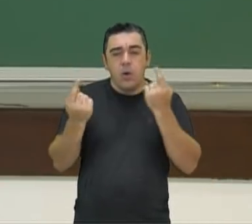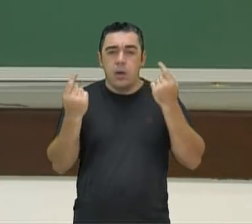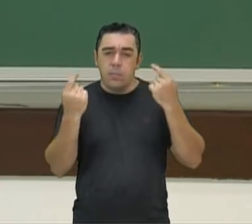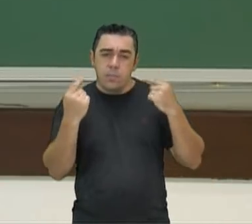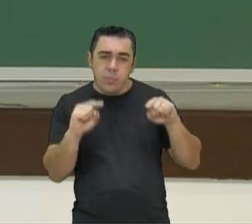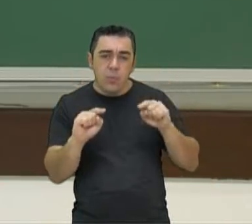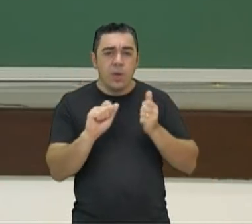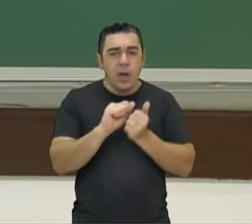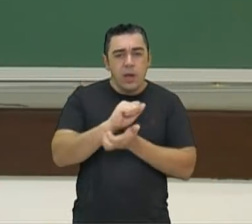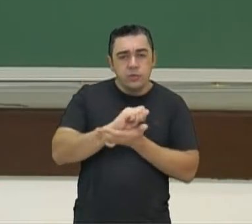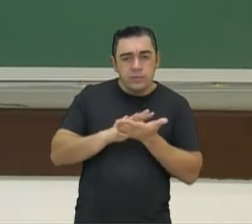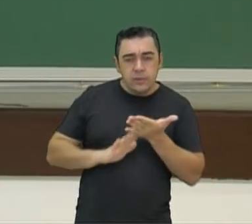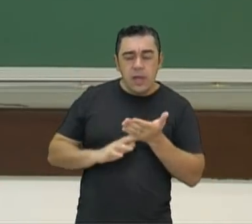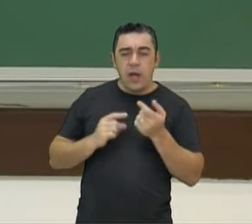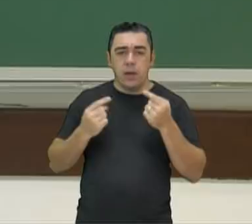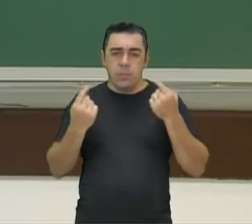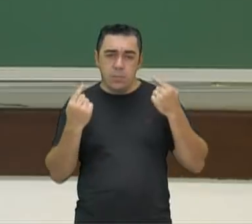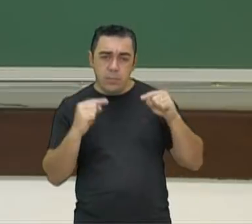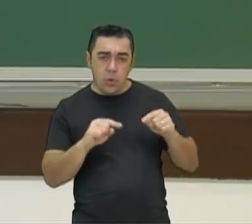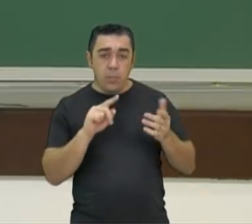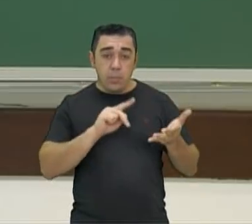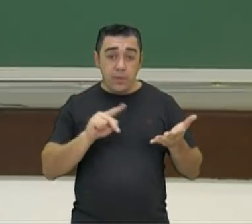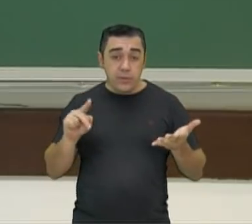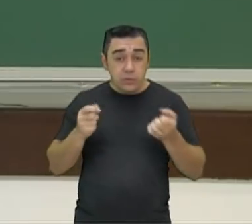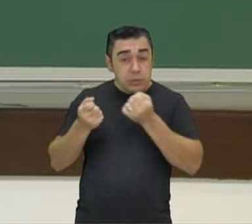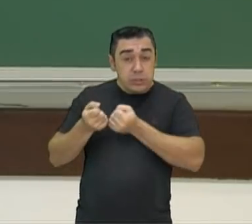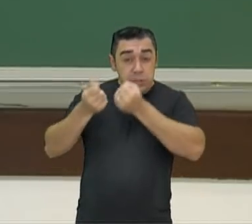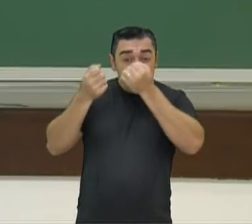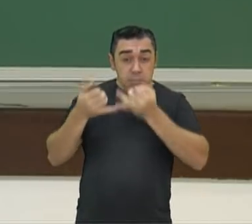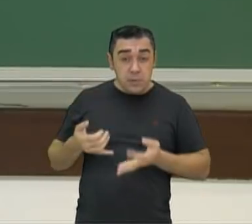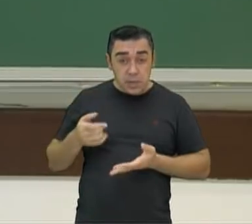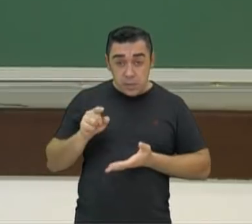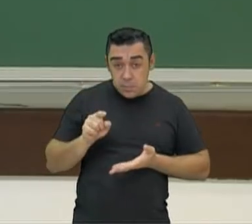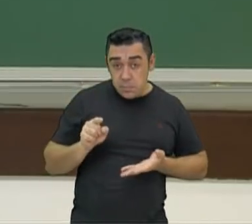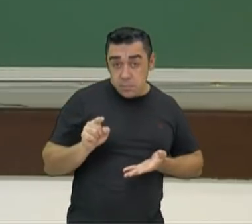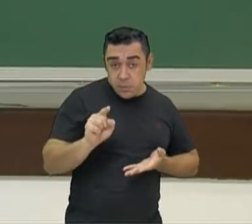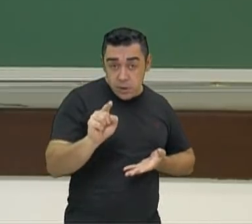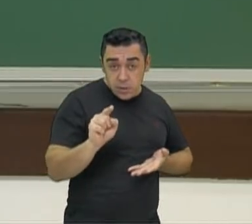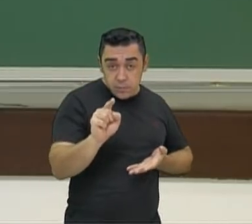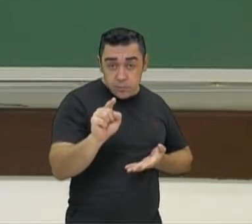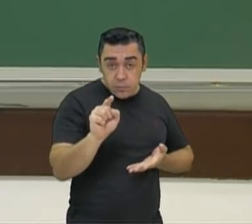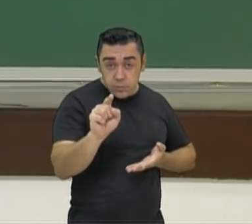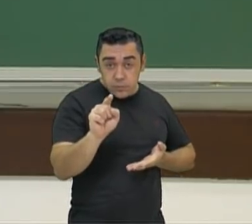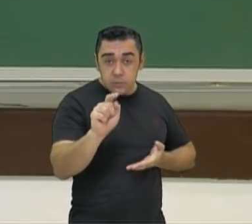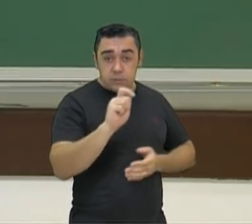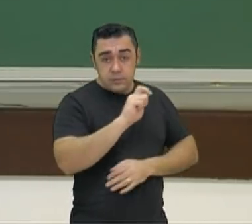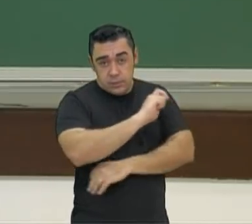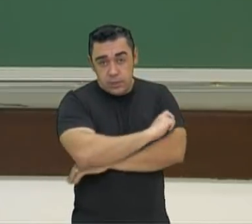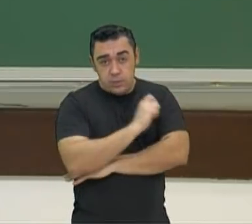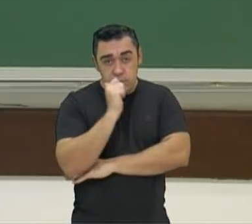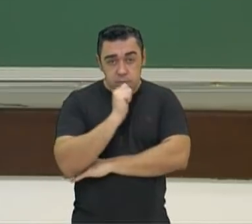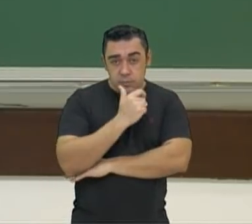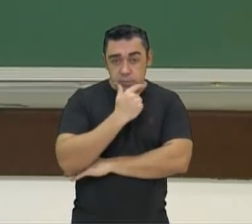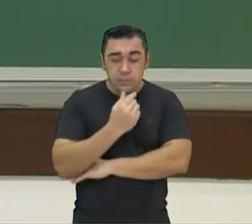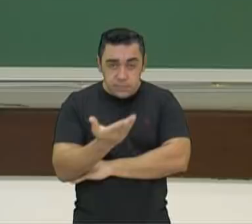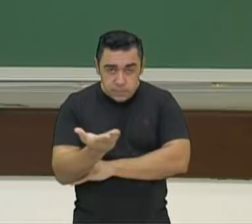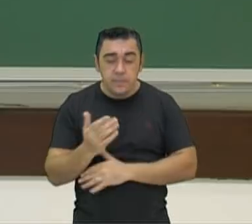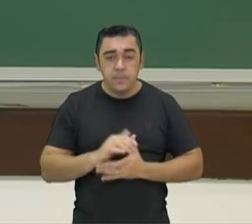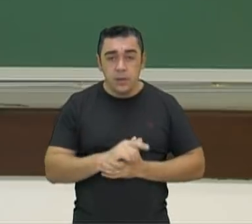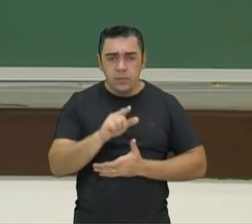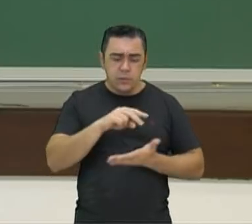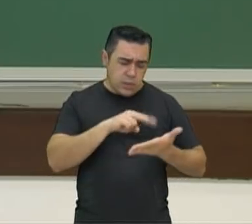a sua explicação, a explicação pessoal do professor para você, meu querido, para você, minha querida, isso. Aí você